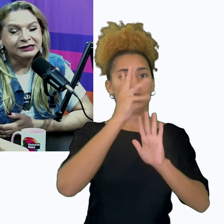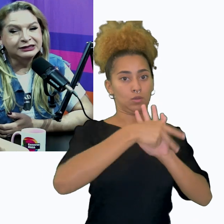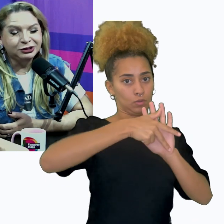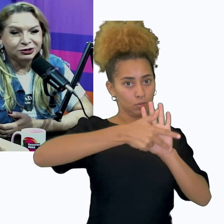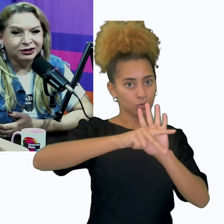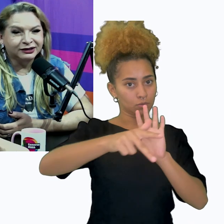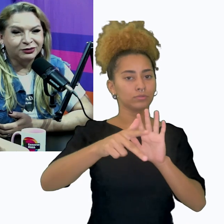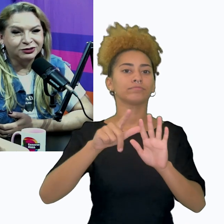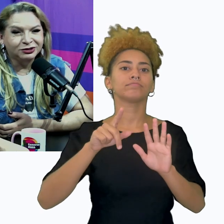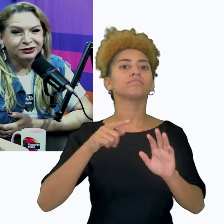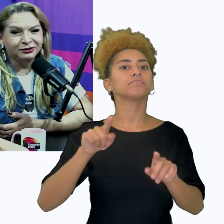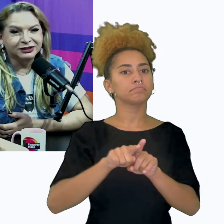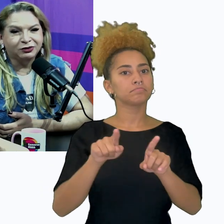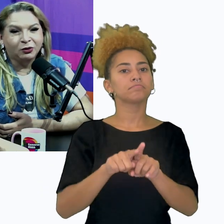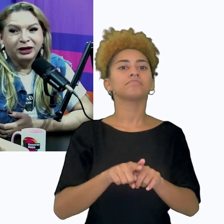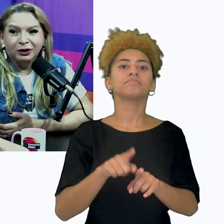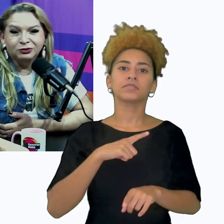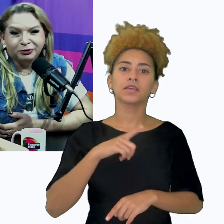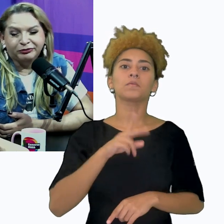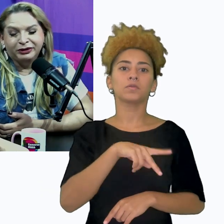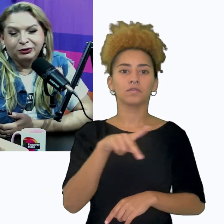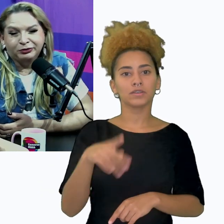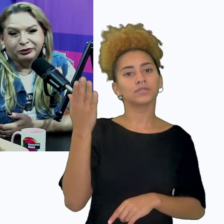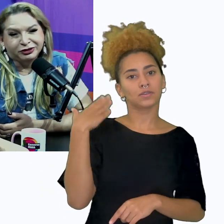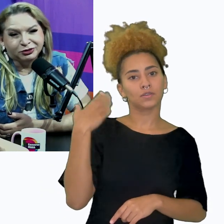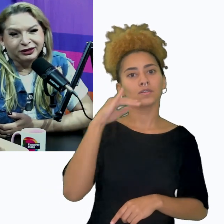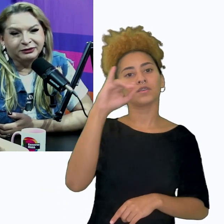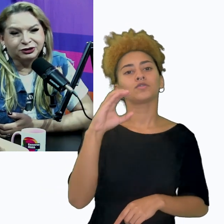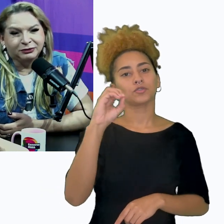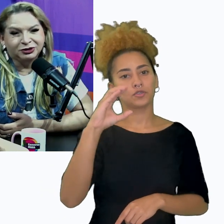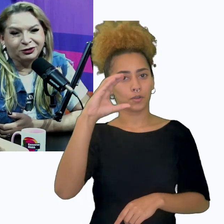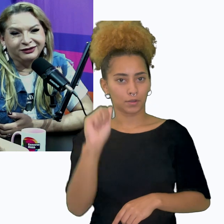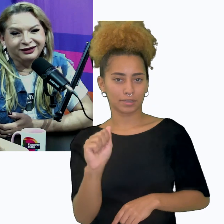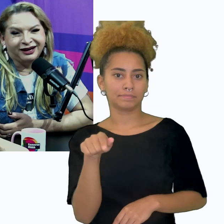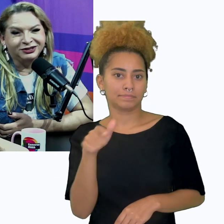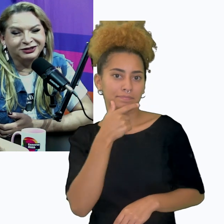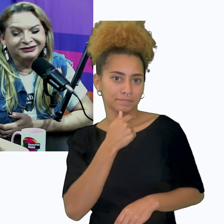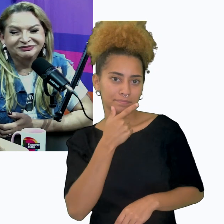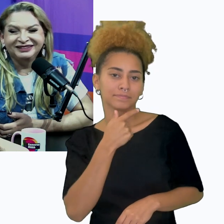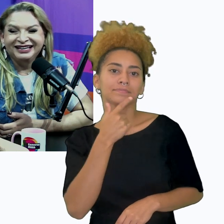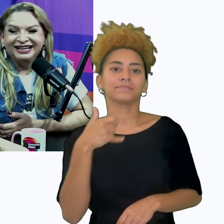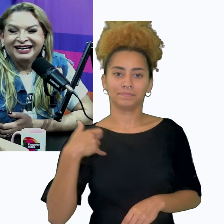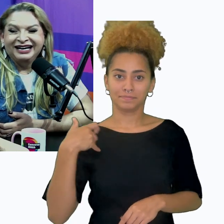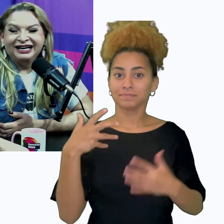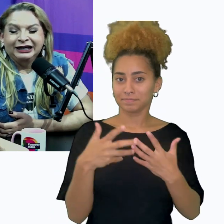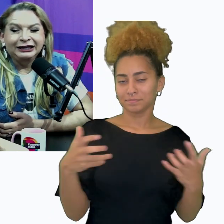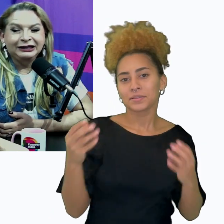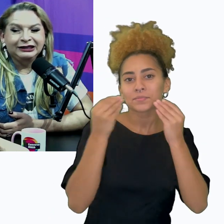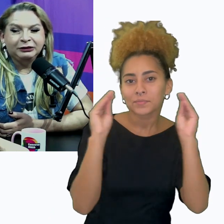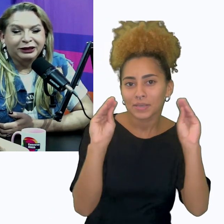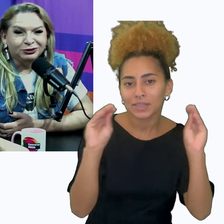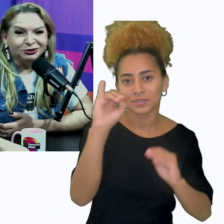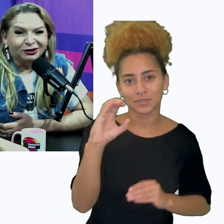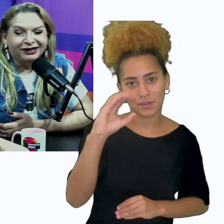que existe até hoje, inclusive com o meu professor da época, que chama Joca Andrade, né?